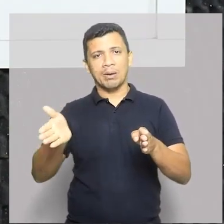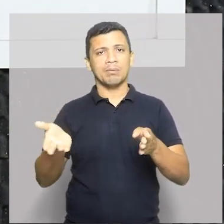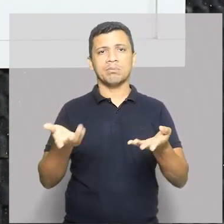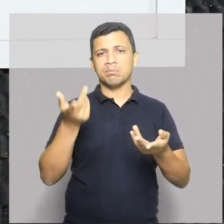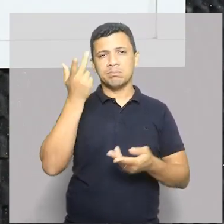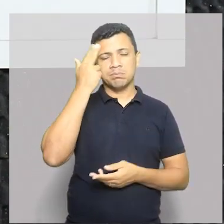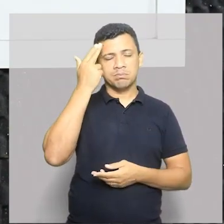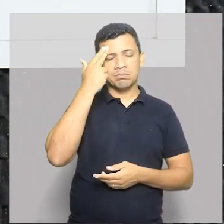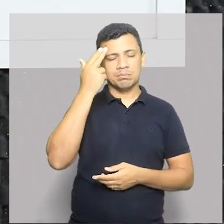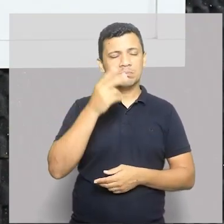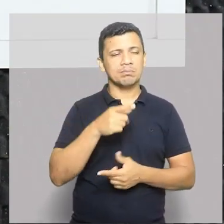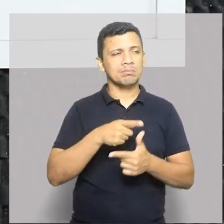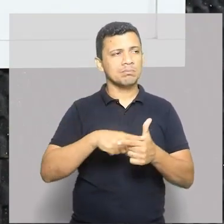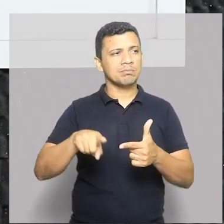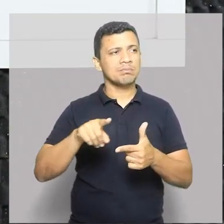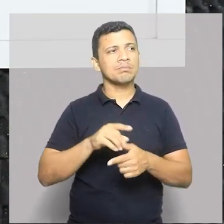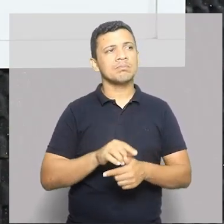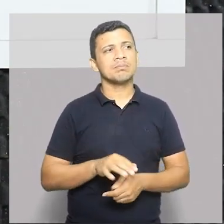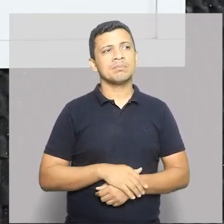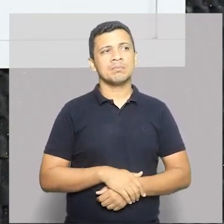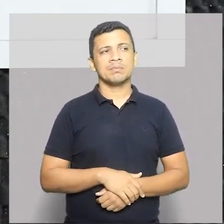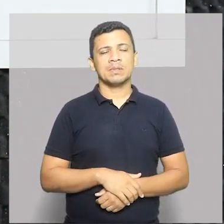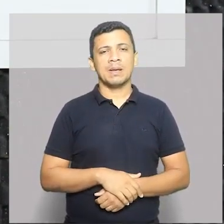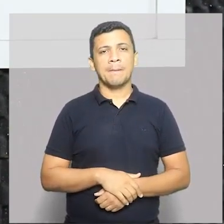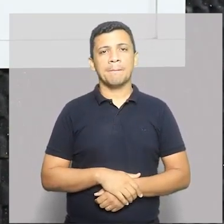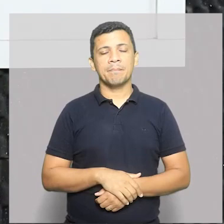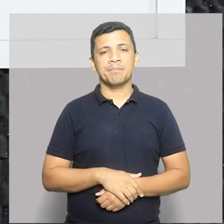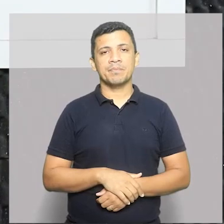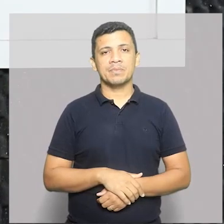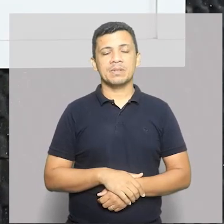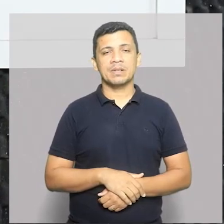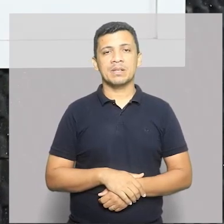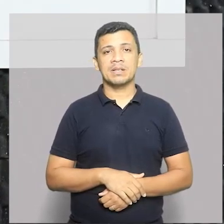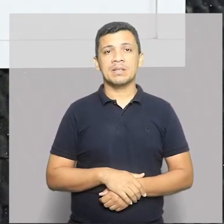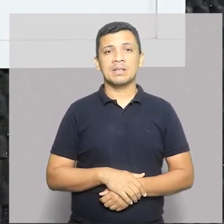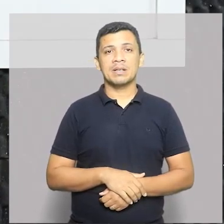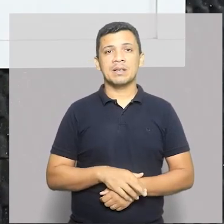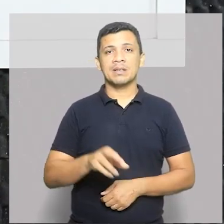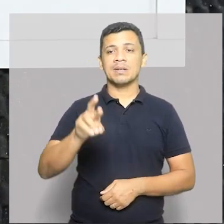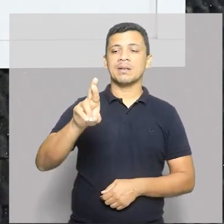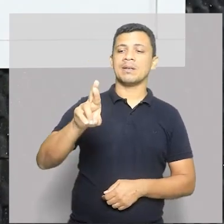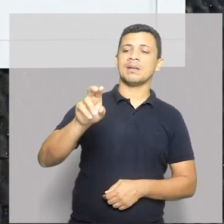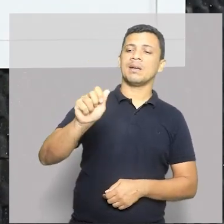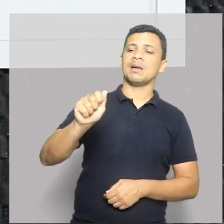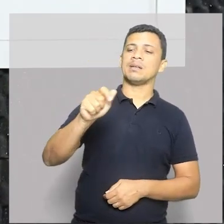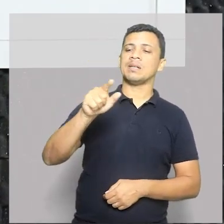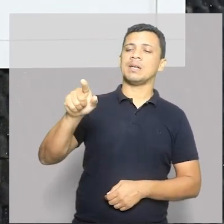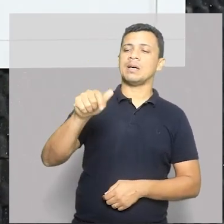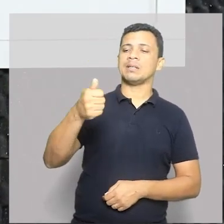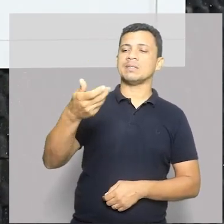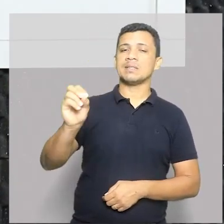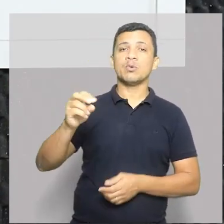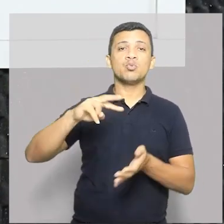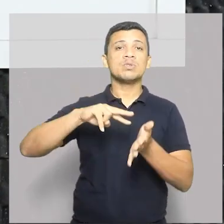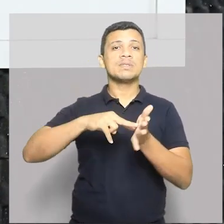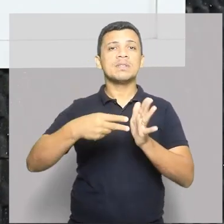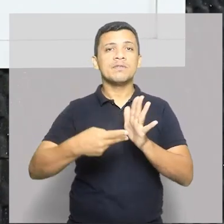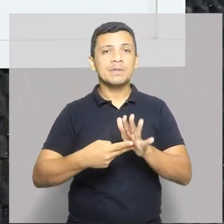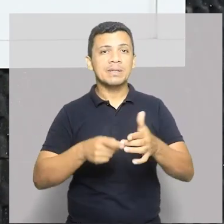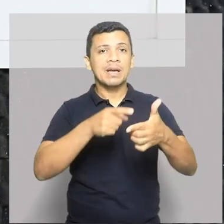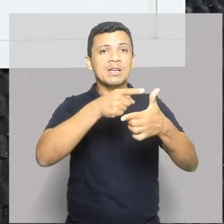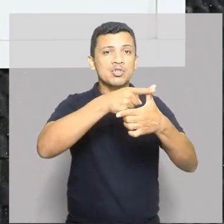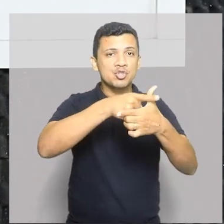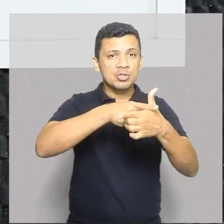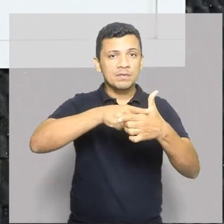dividir. A palavrinha razão, tá, pessoal? Significa divisão. Não esqueçam, tá? Aí bora